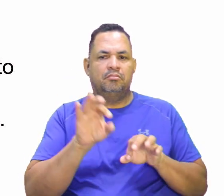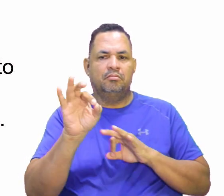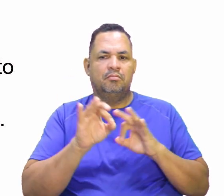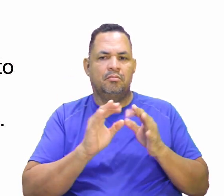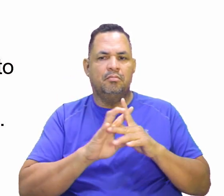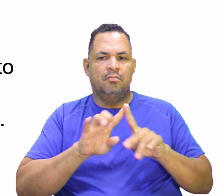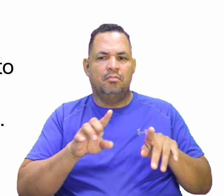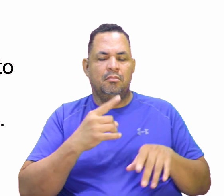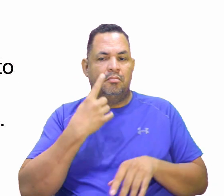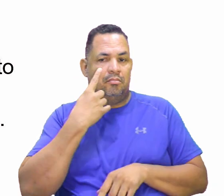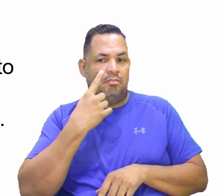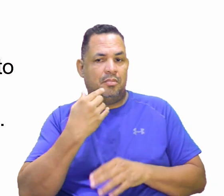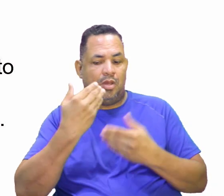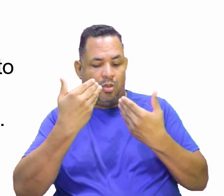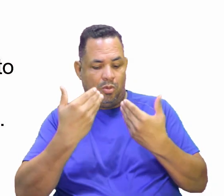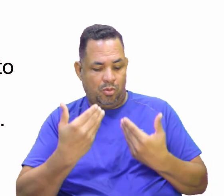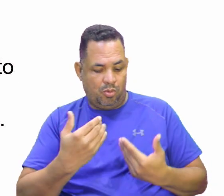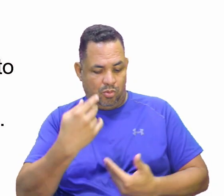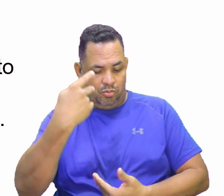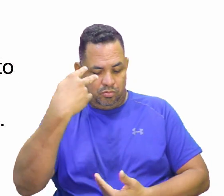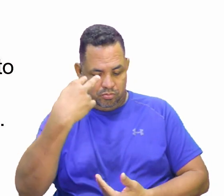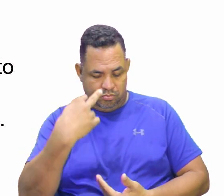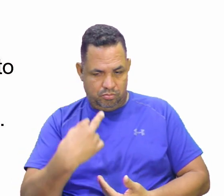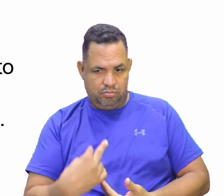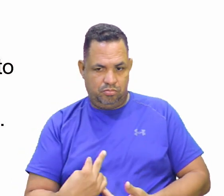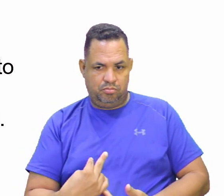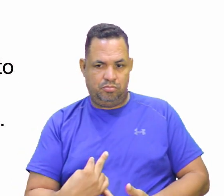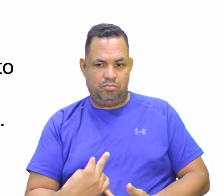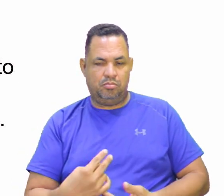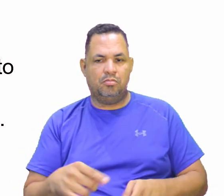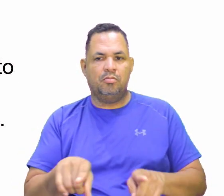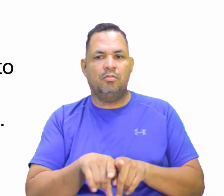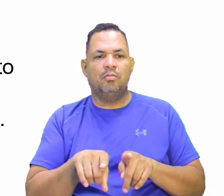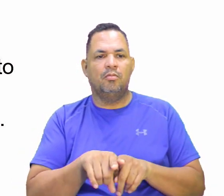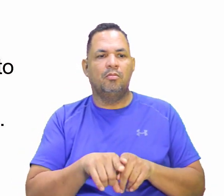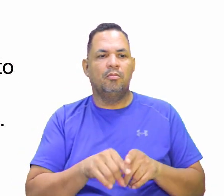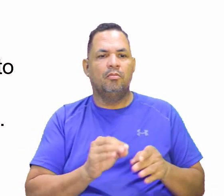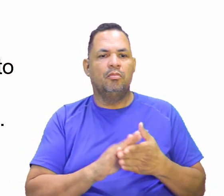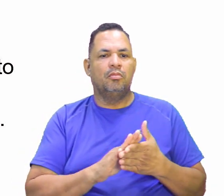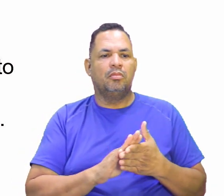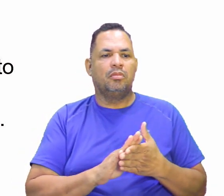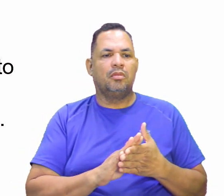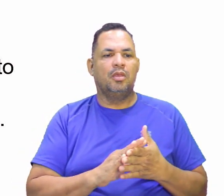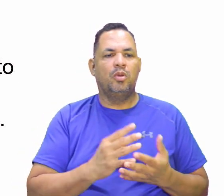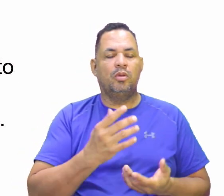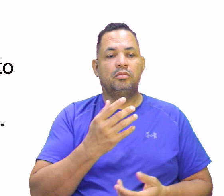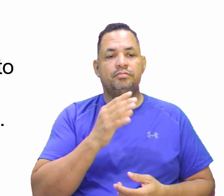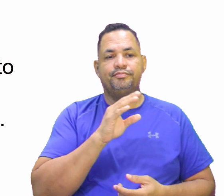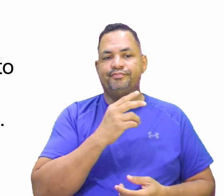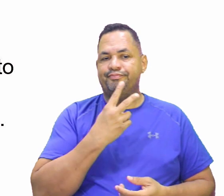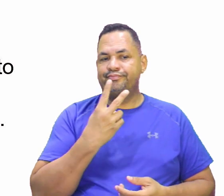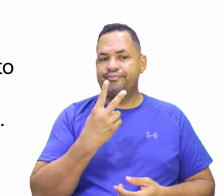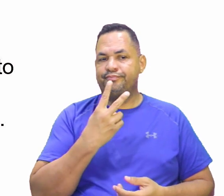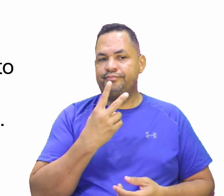construção, mas olhe-se também com os olhos delas. B. No item 2, o pronome